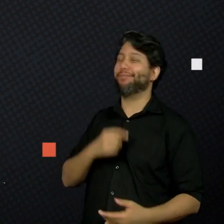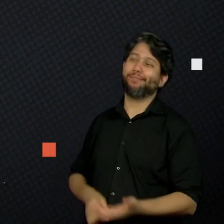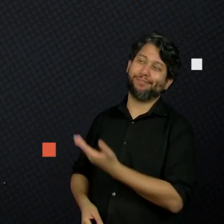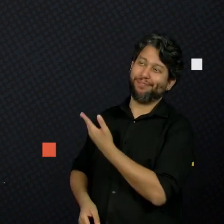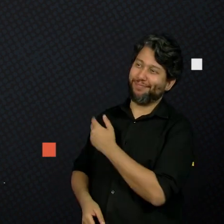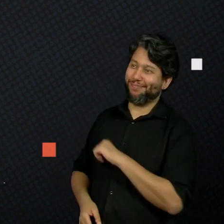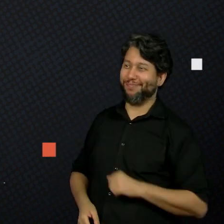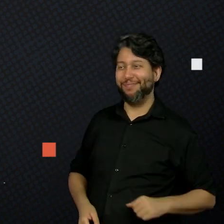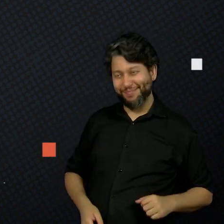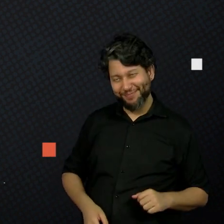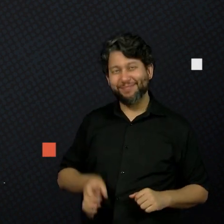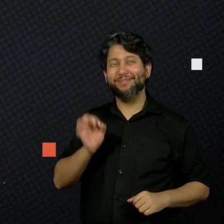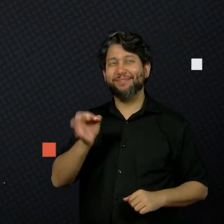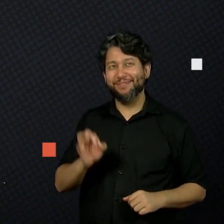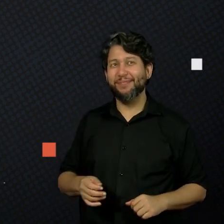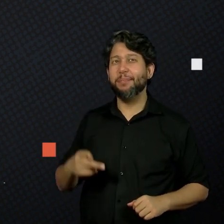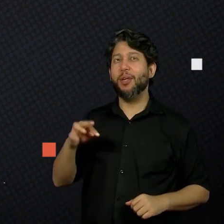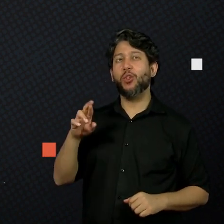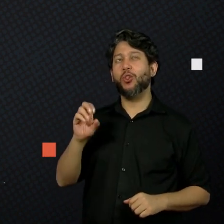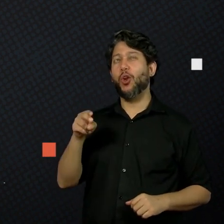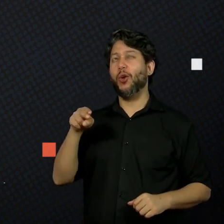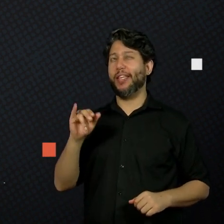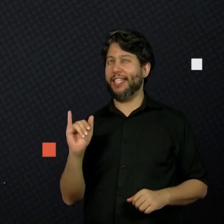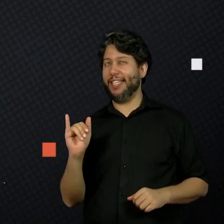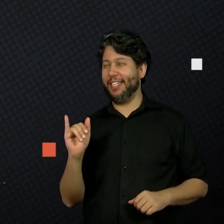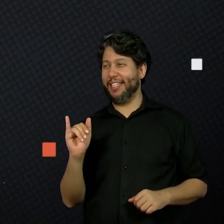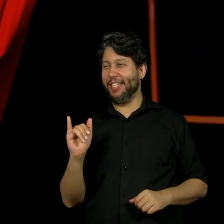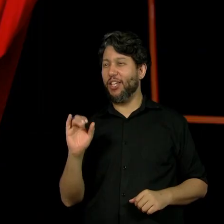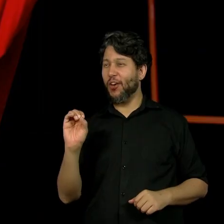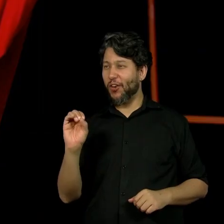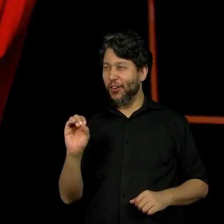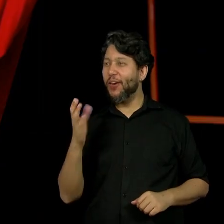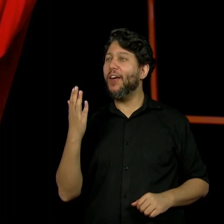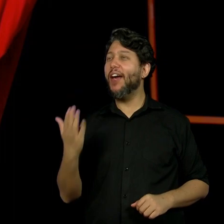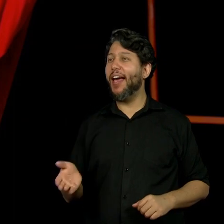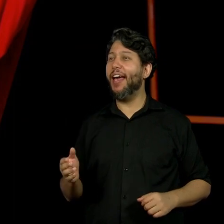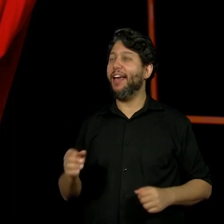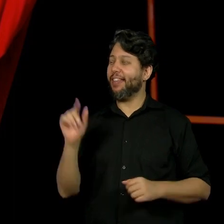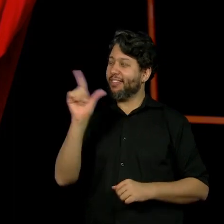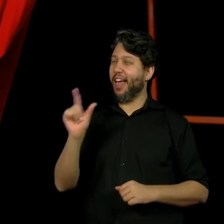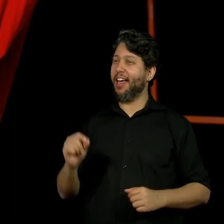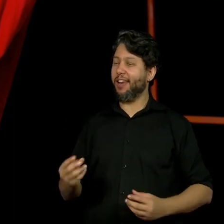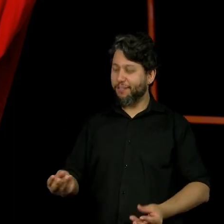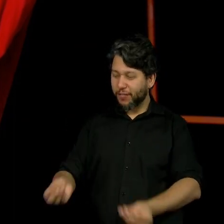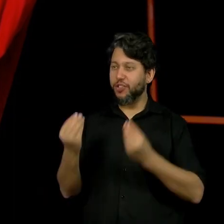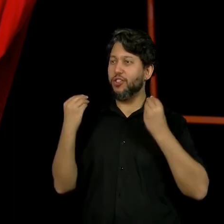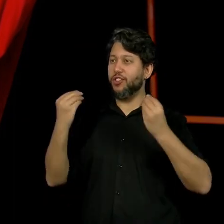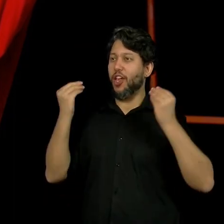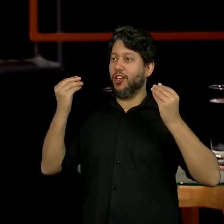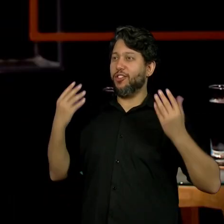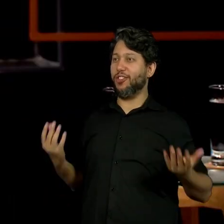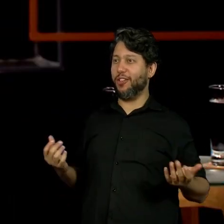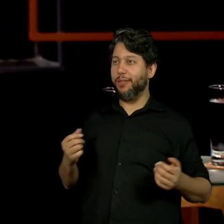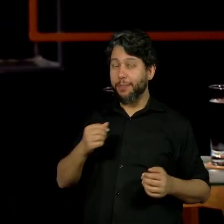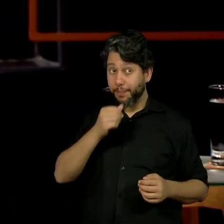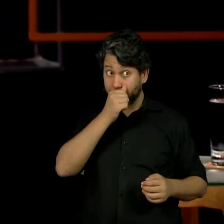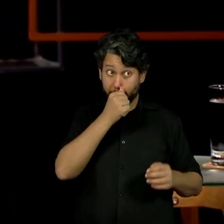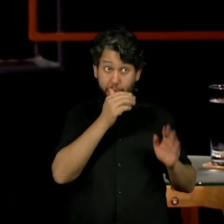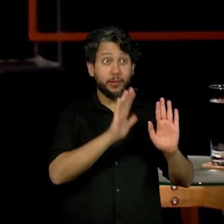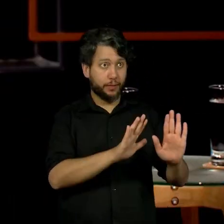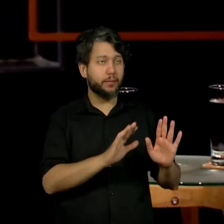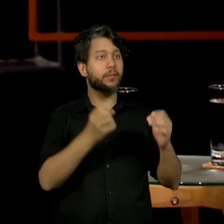Exatamente, Petroni, eu tinha um nome, Francesco Petronelli, uma coisa assim. Mas Moca, antes né? da gente continuar a falar de